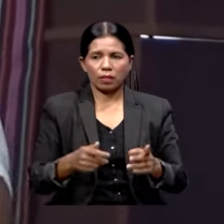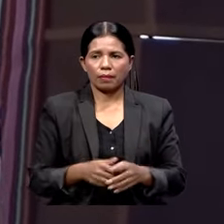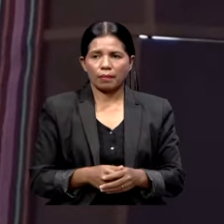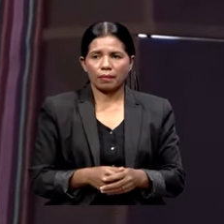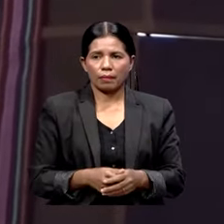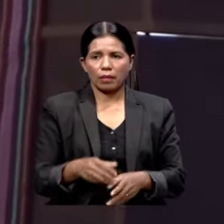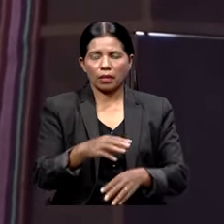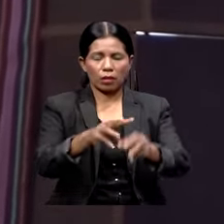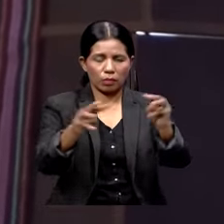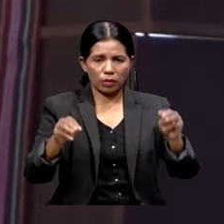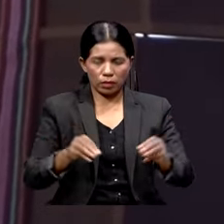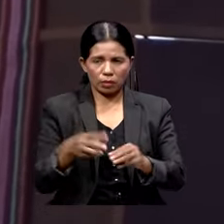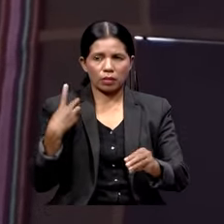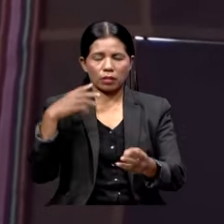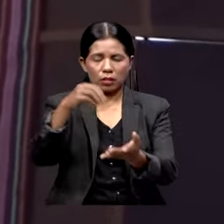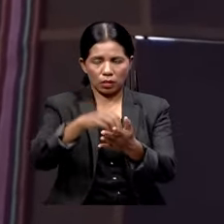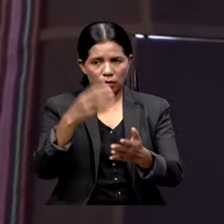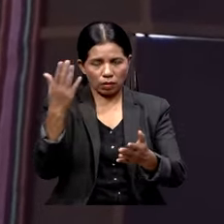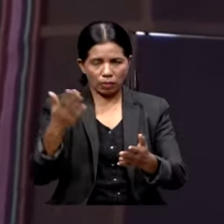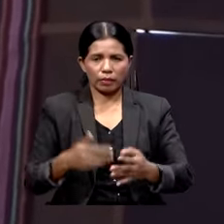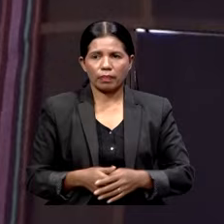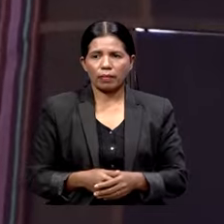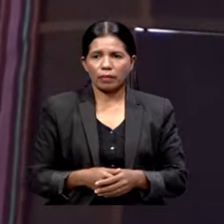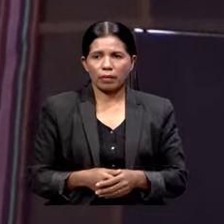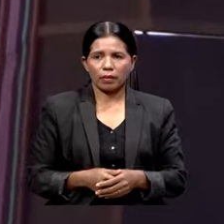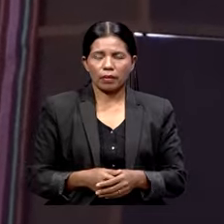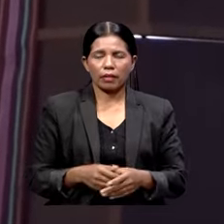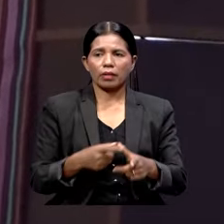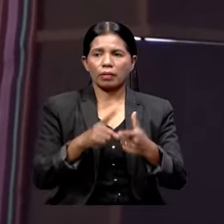Conferência Municipal, que está se lá para lá. E depois,